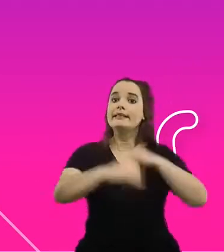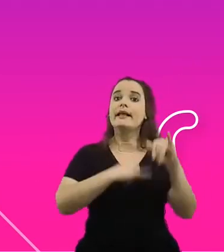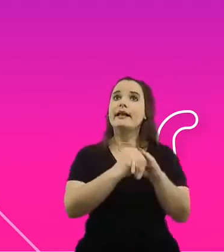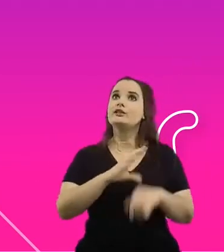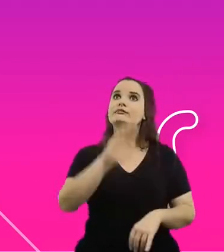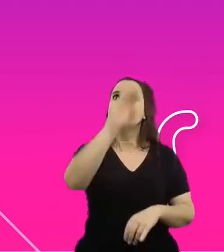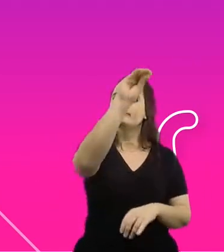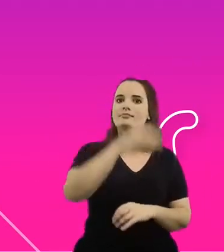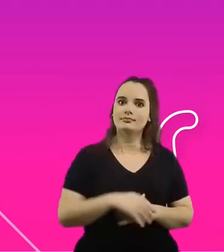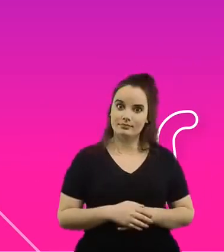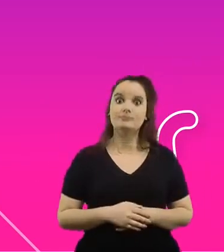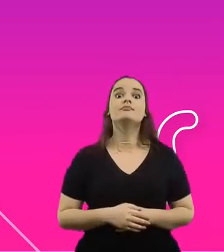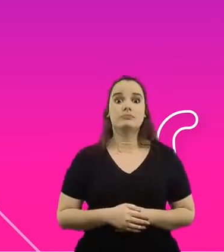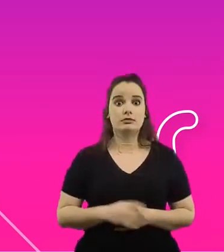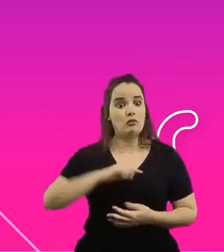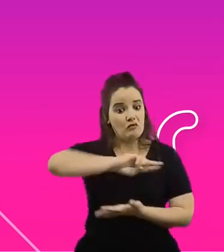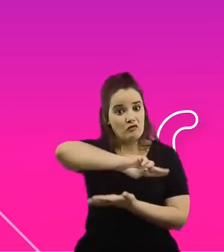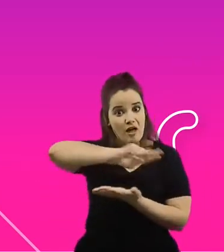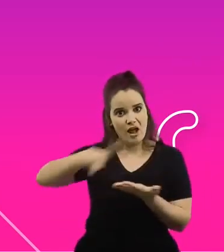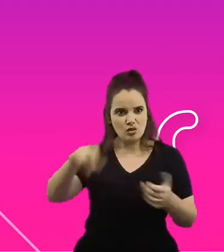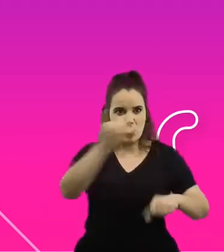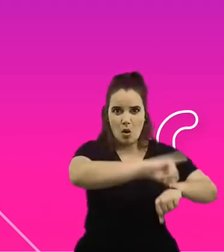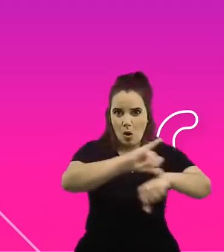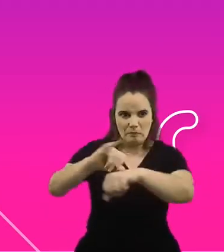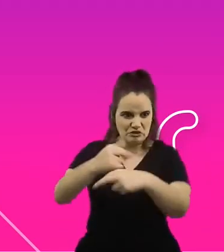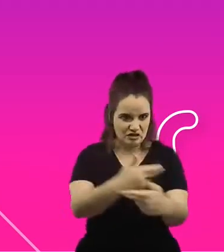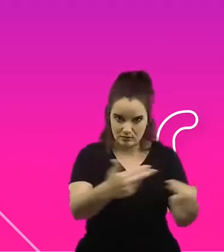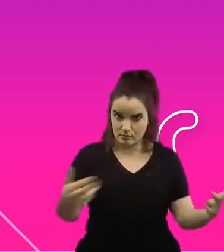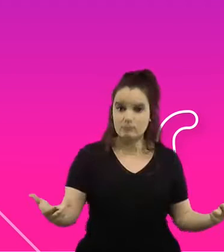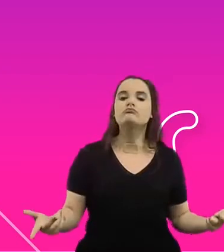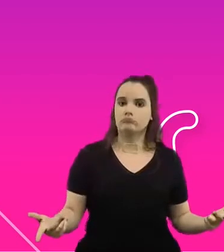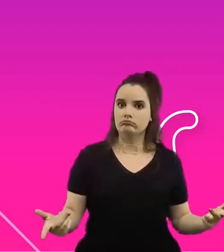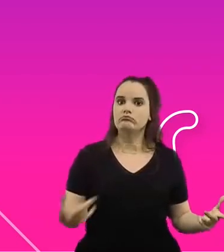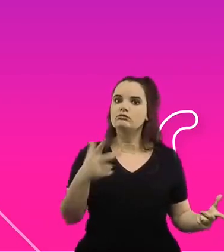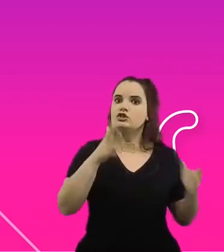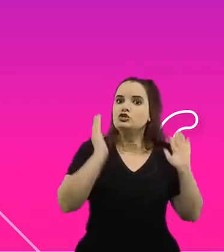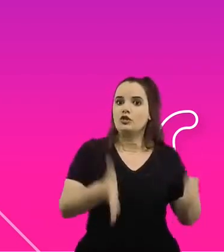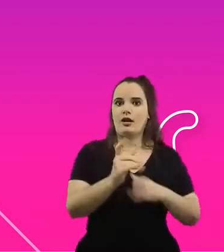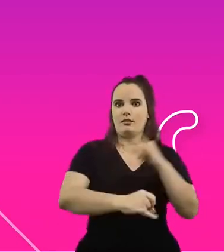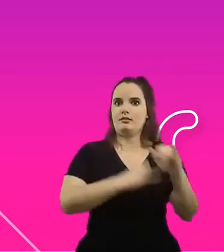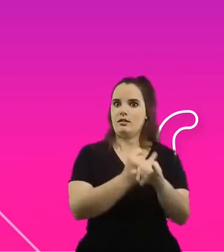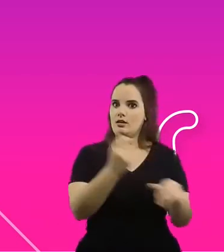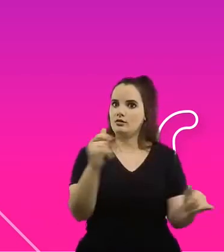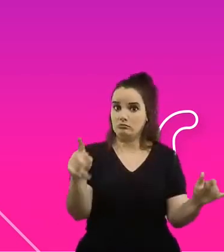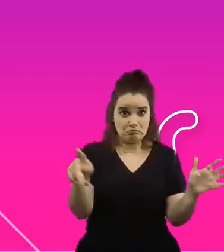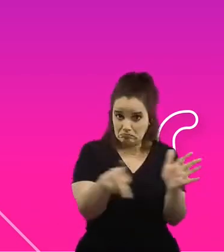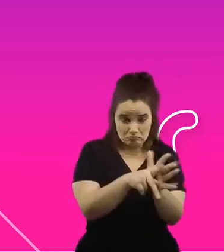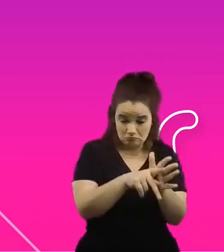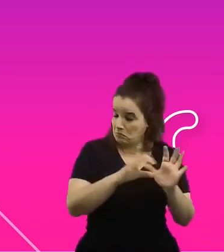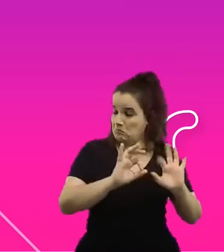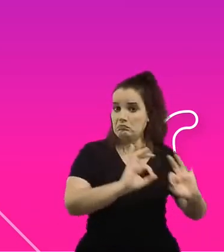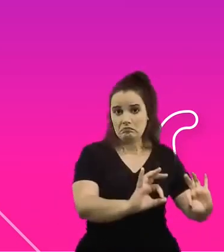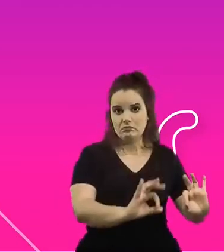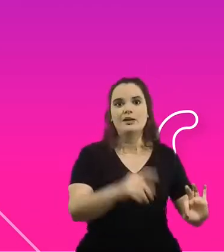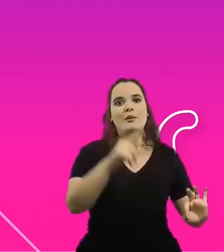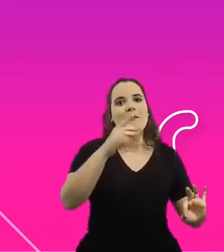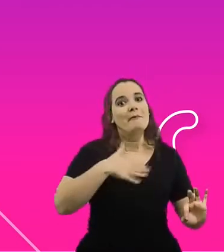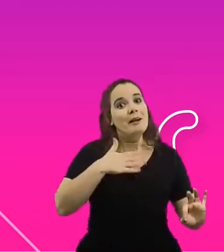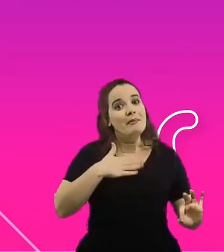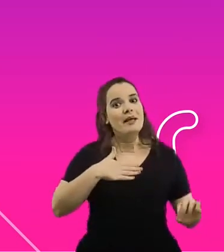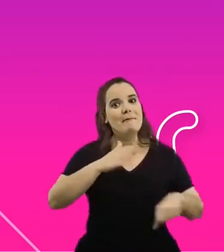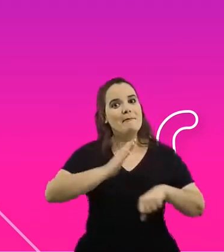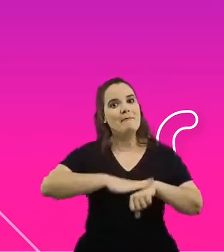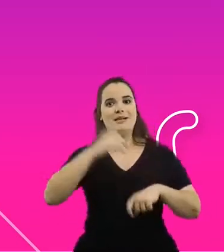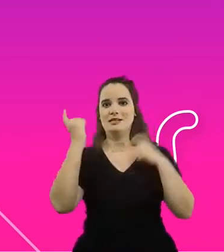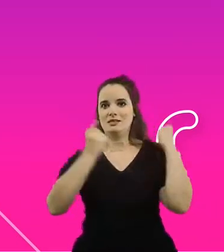tornando conectados. E essa tendência tecnológica, eu diria que é a mais preocupante do ponto de vista de segurança e